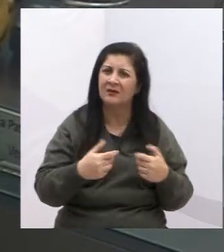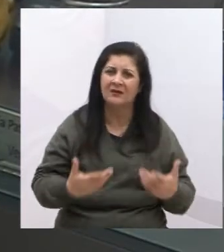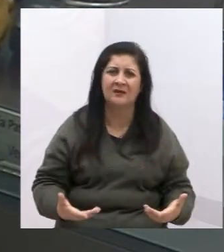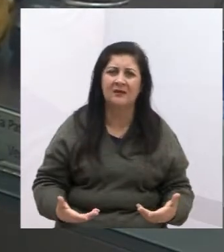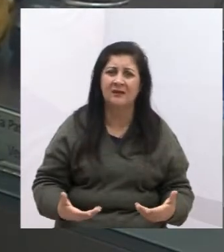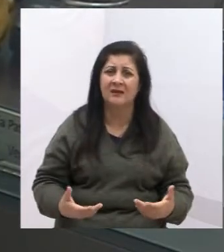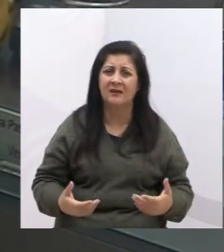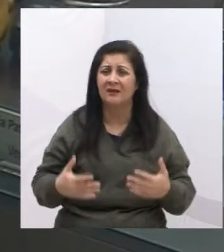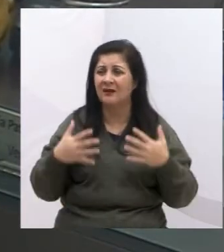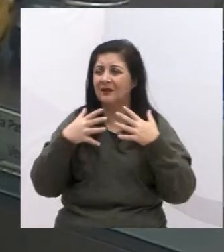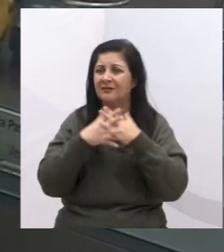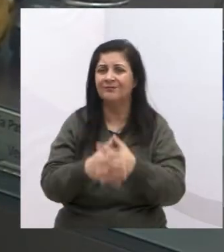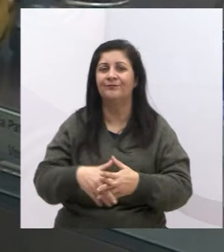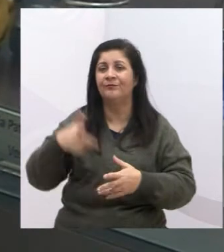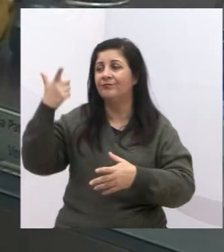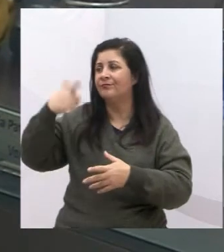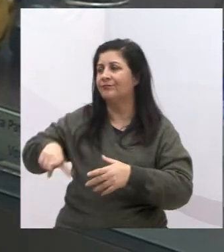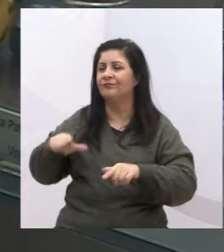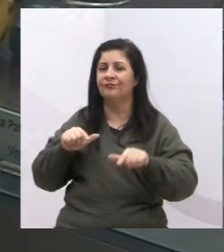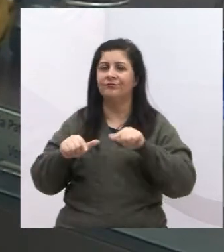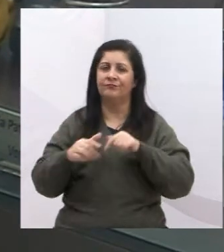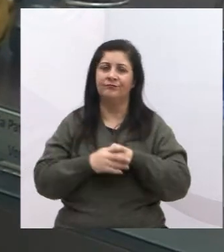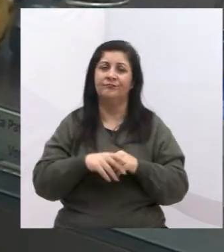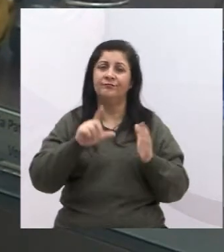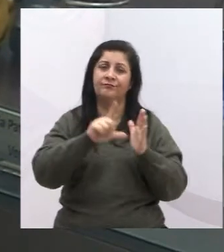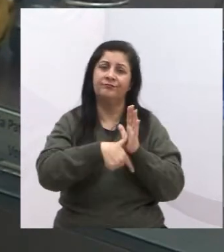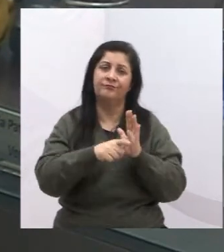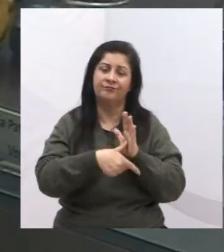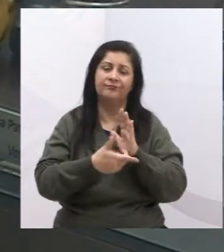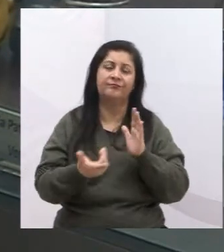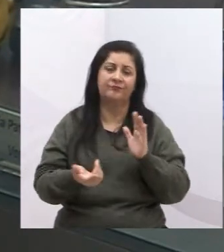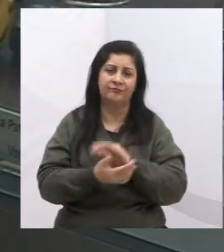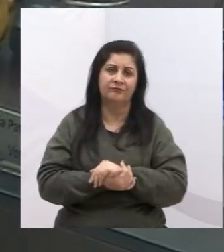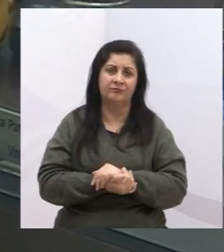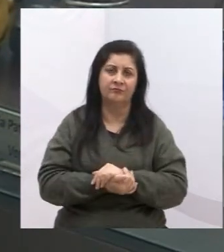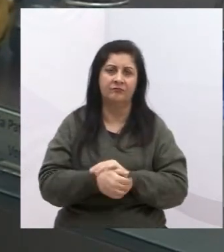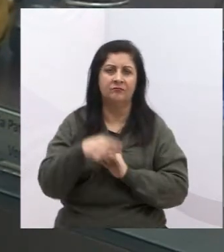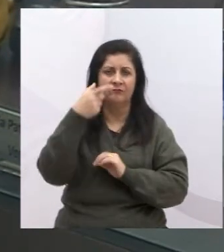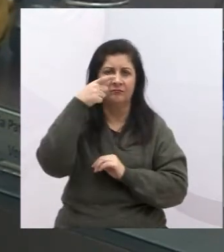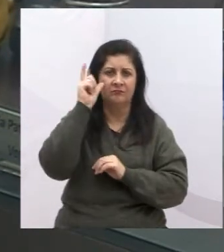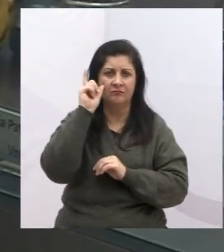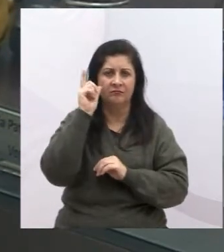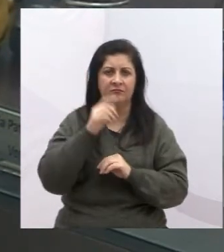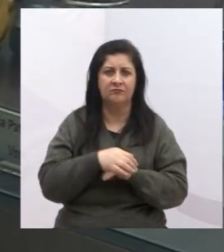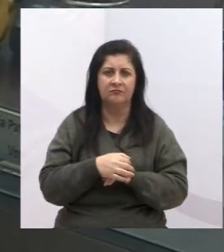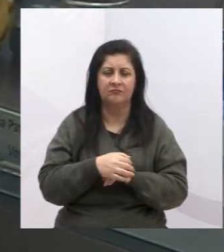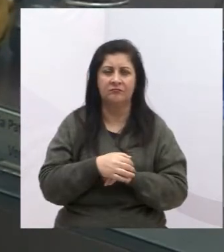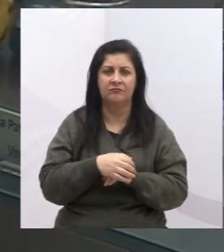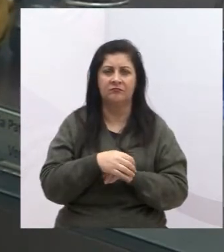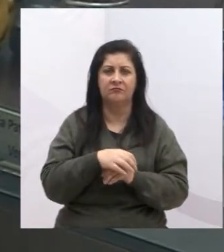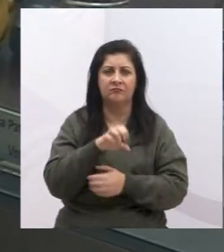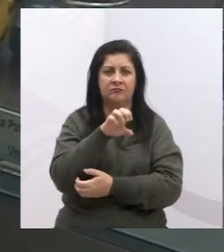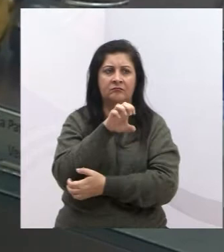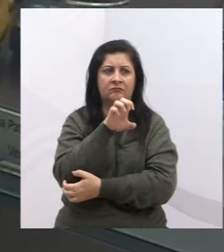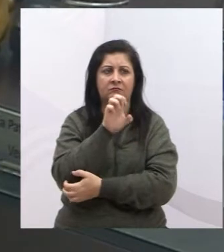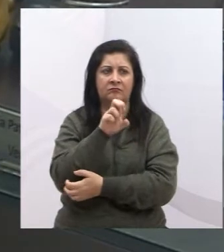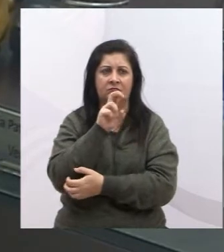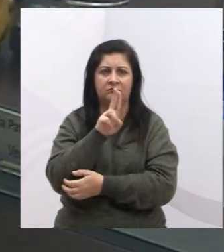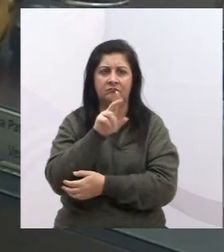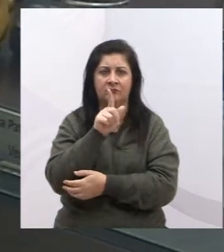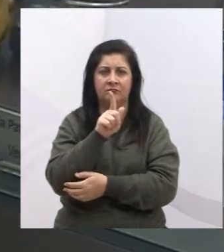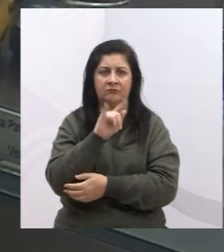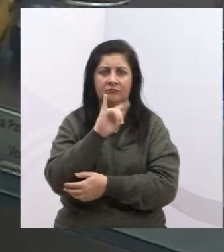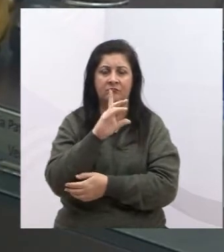outro serviço que ele deveria estar fazendo. Então, acaba atrasando o outro lado. Eu estive ontem lá na rua Egídio Valho, que eu vou estar falando na hora da